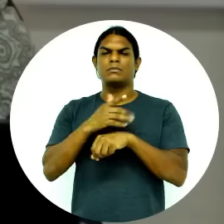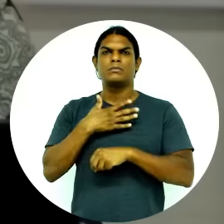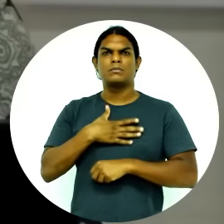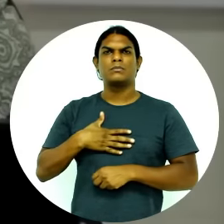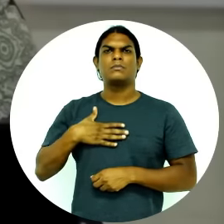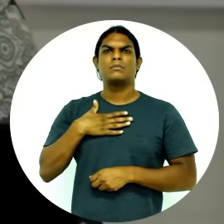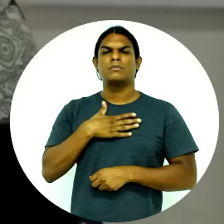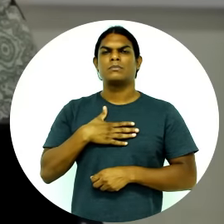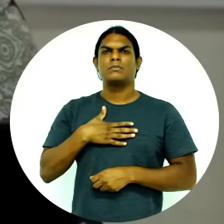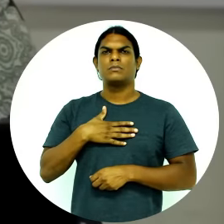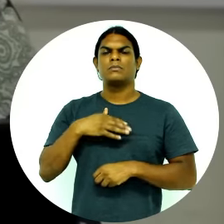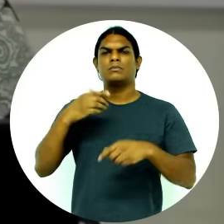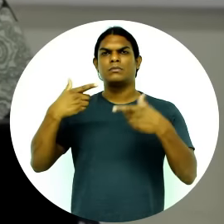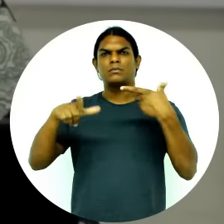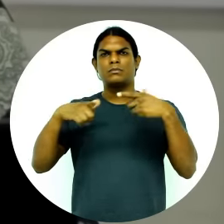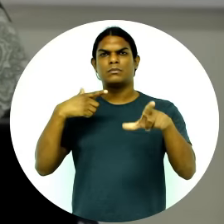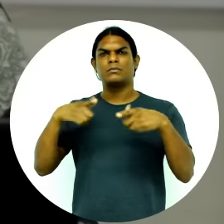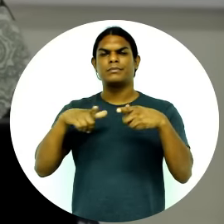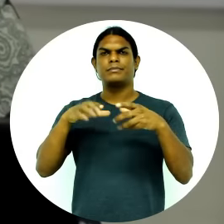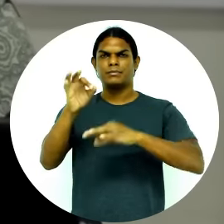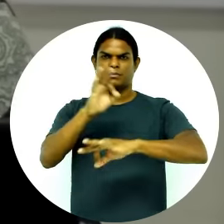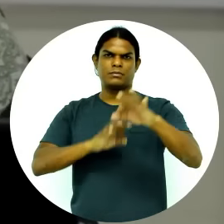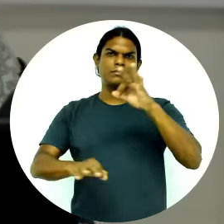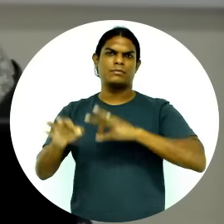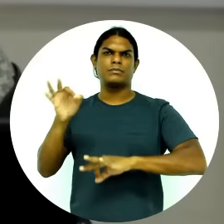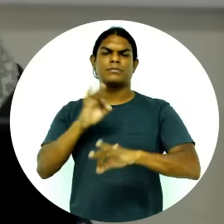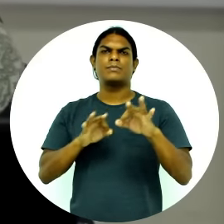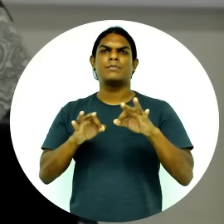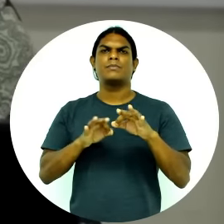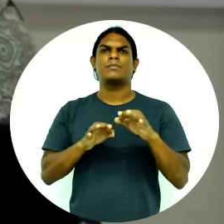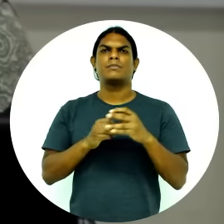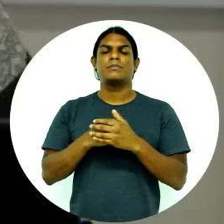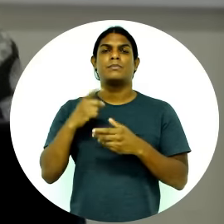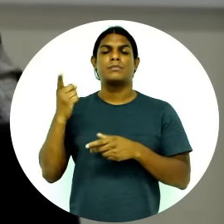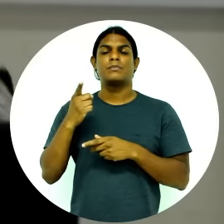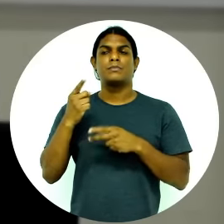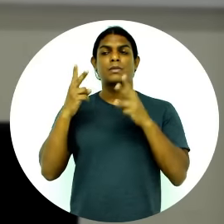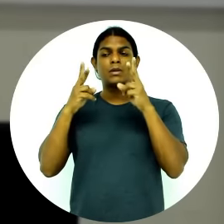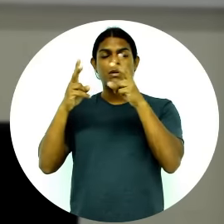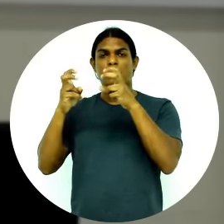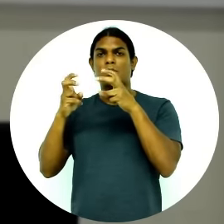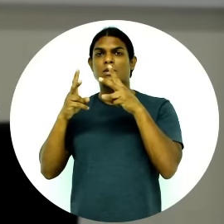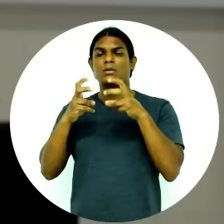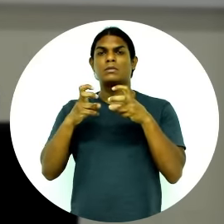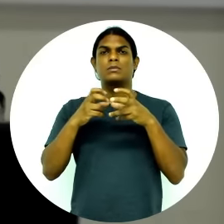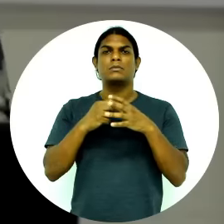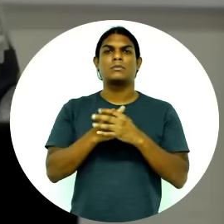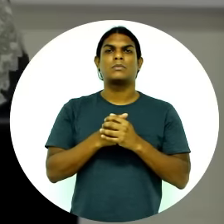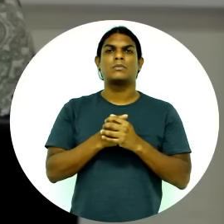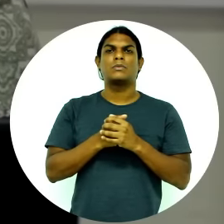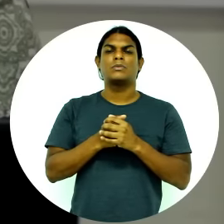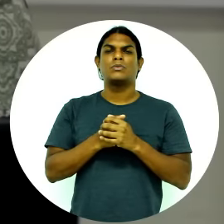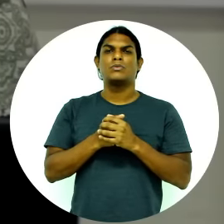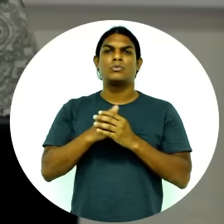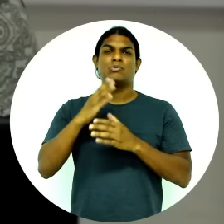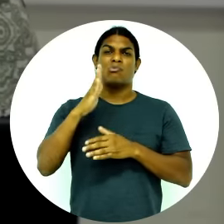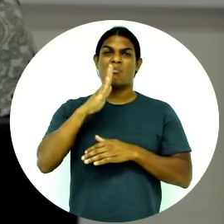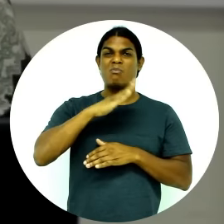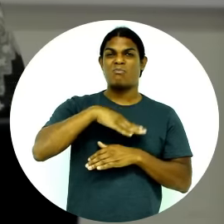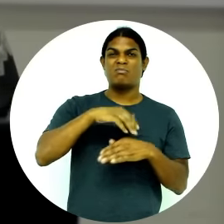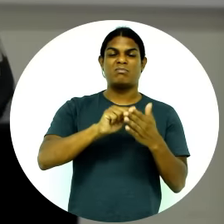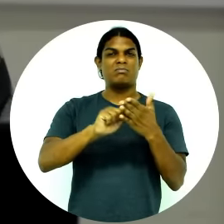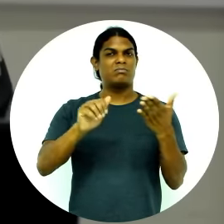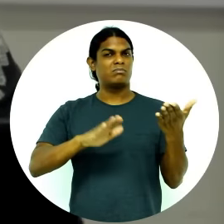como importantes, mas essencialmente qualidades e defeitos que são próprios dele, mas que ele consegue